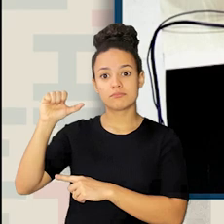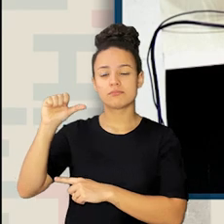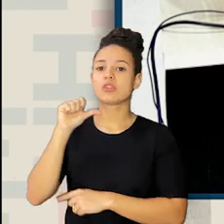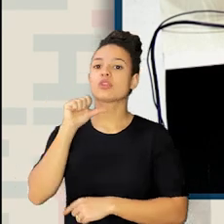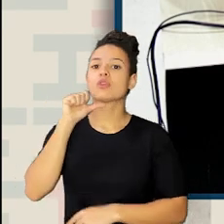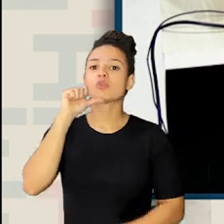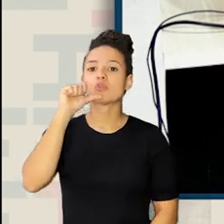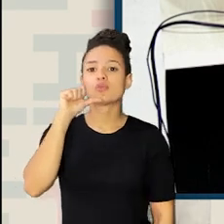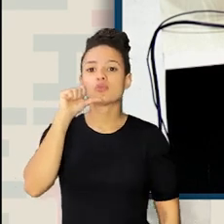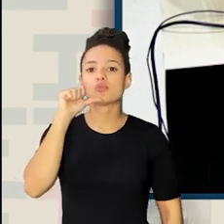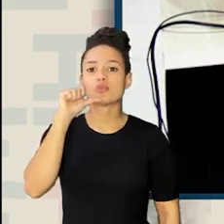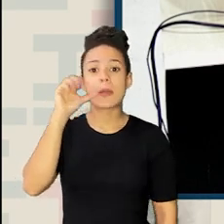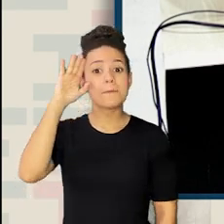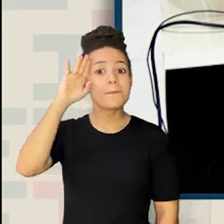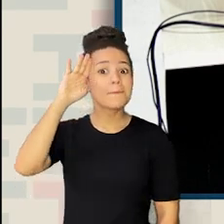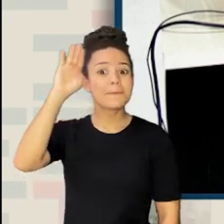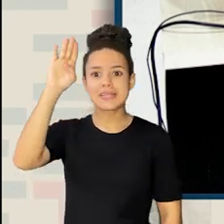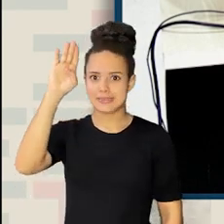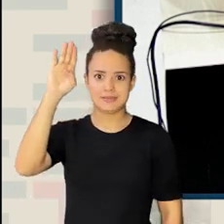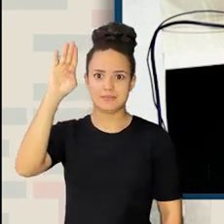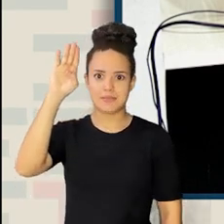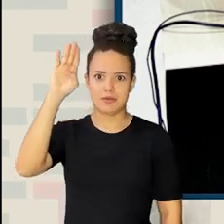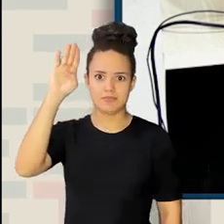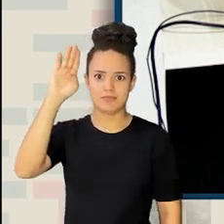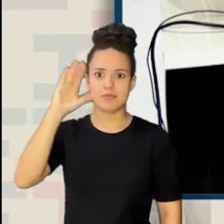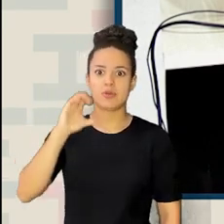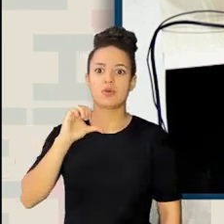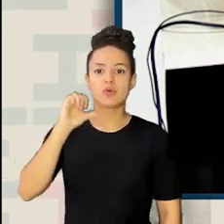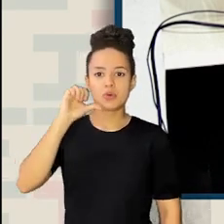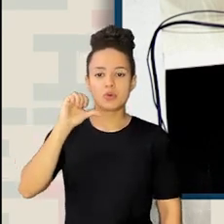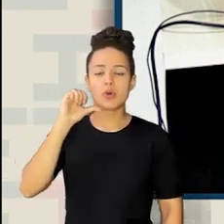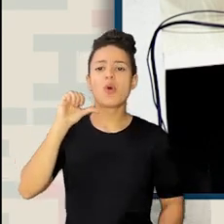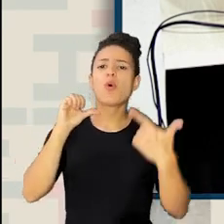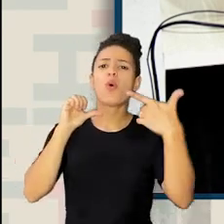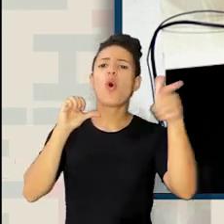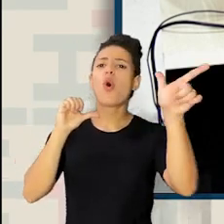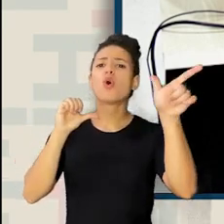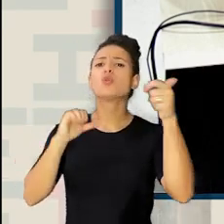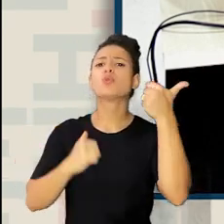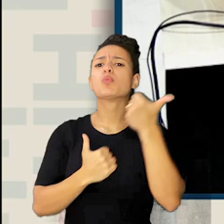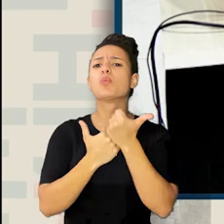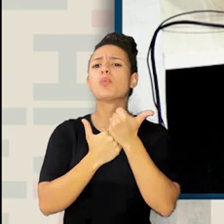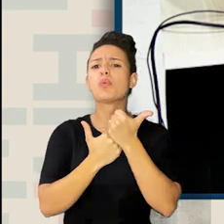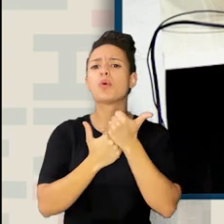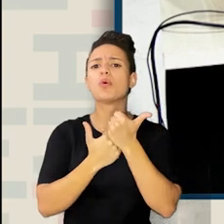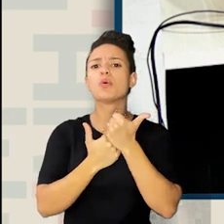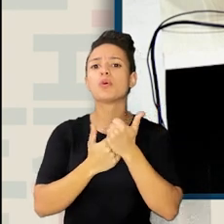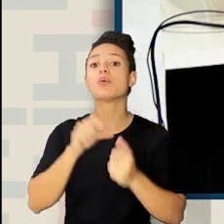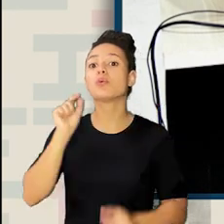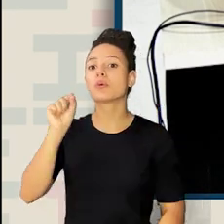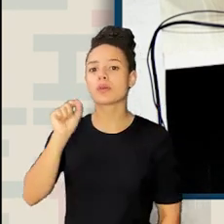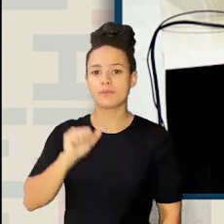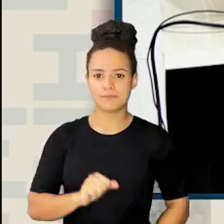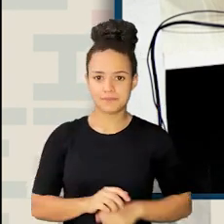o principal ponto de apoio dessa flauta. E qual é o outro ponto de apoio? É